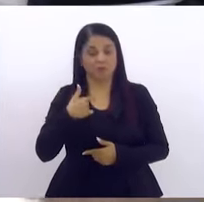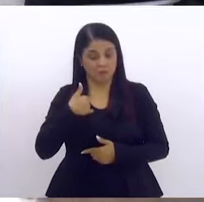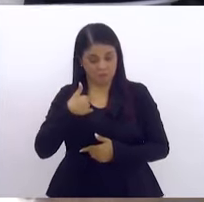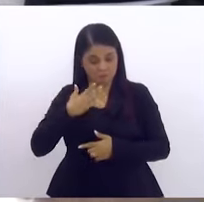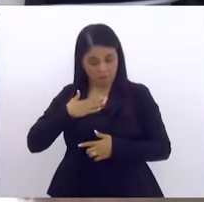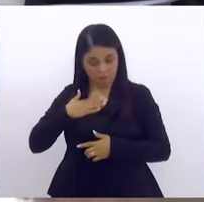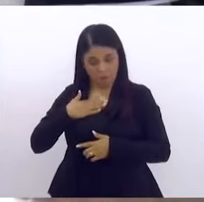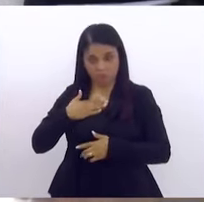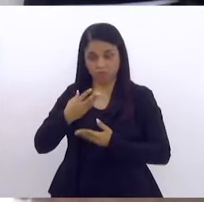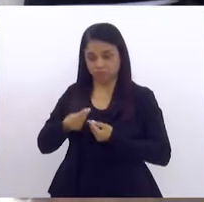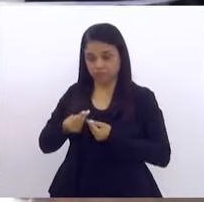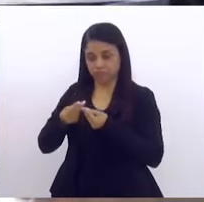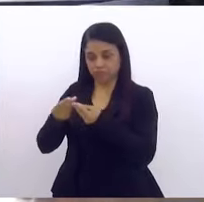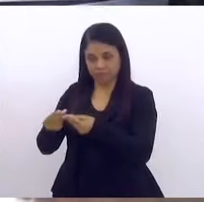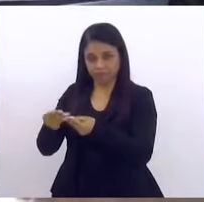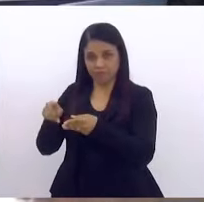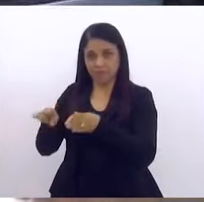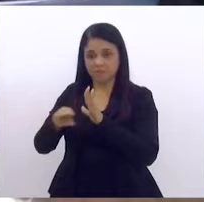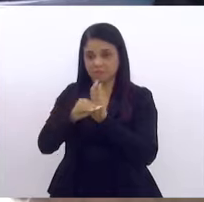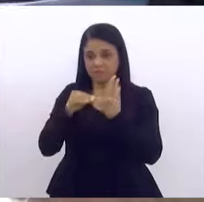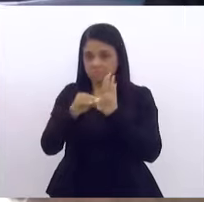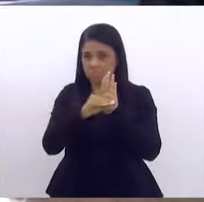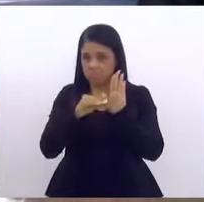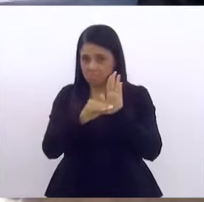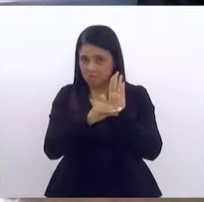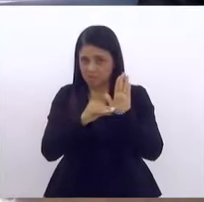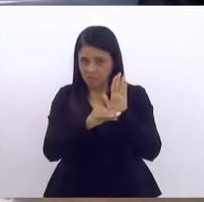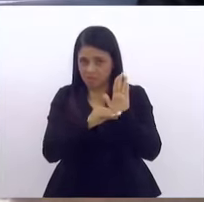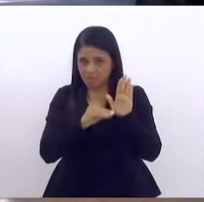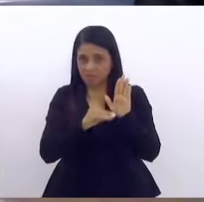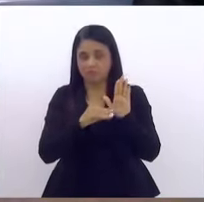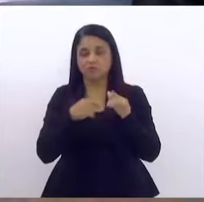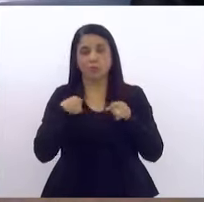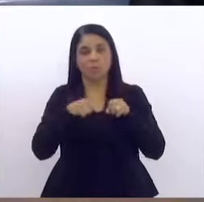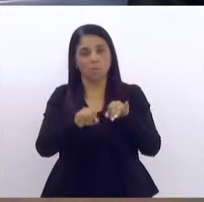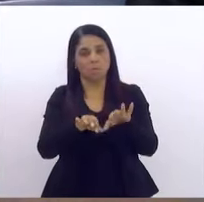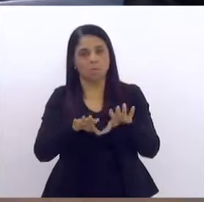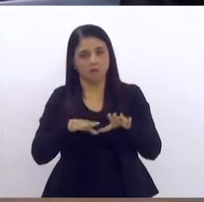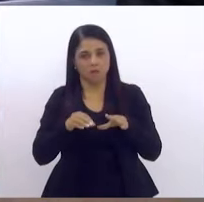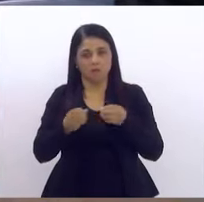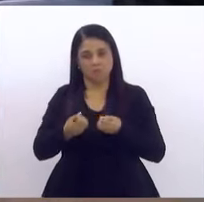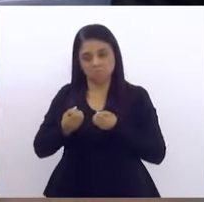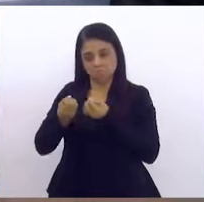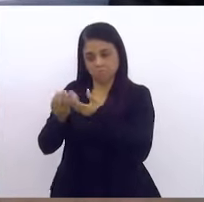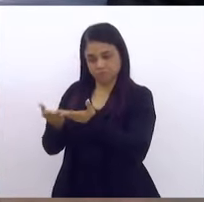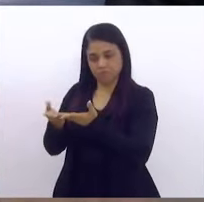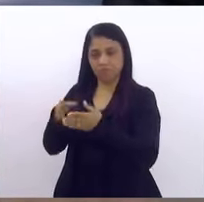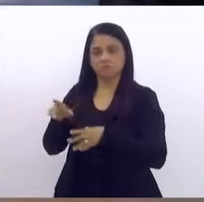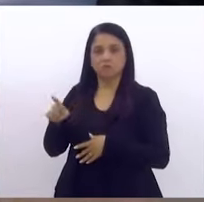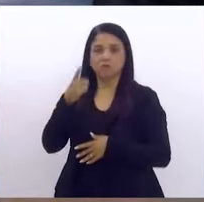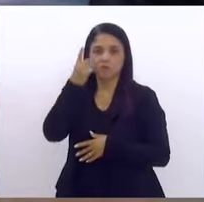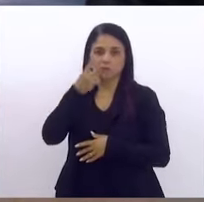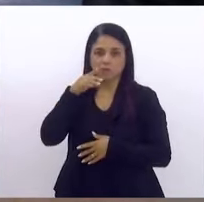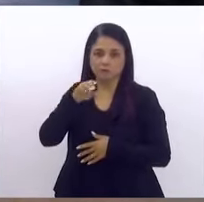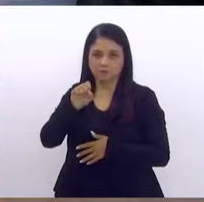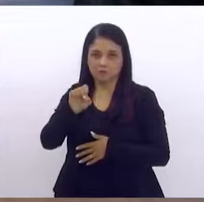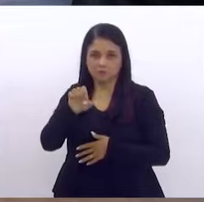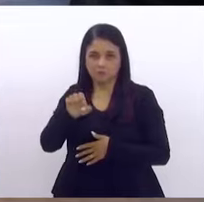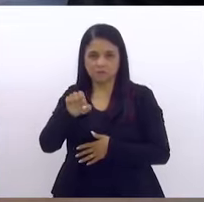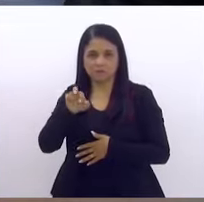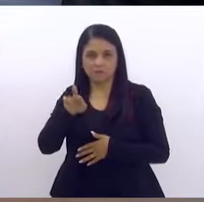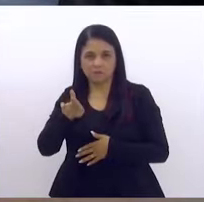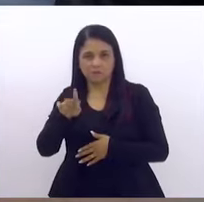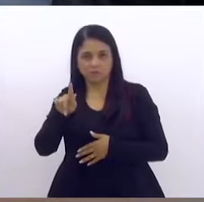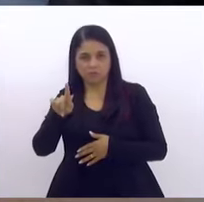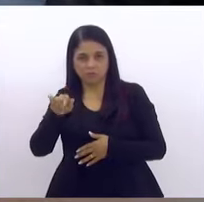recebeu previamente todas as emendas que eu fiz em plenário. Também sei que recebeu todas as